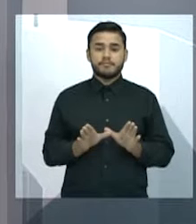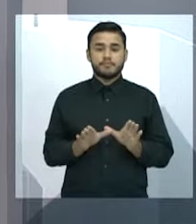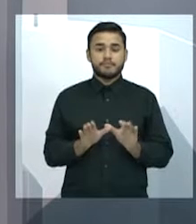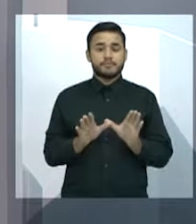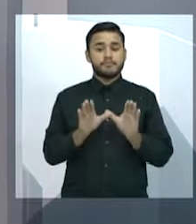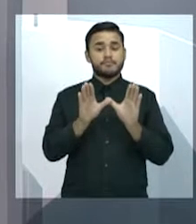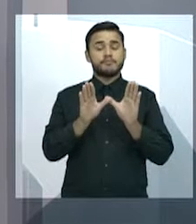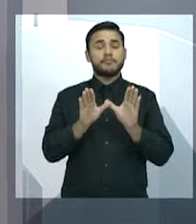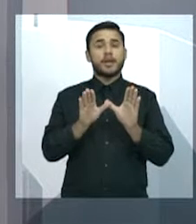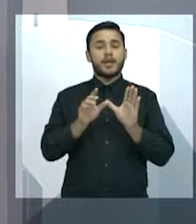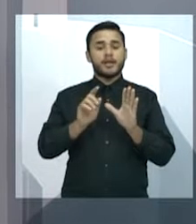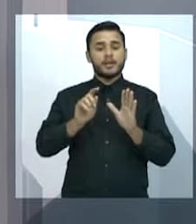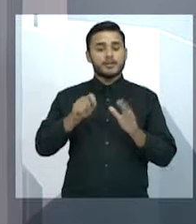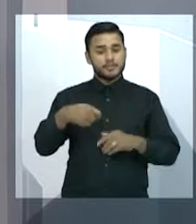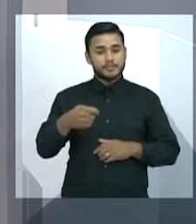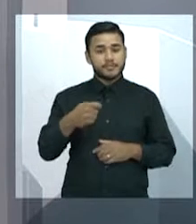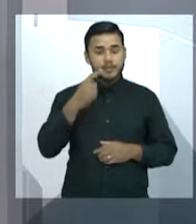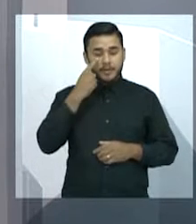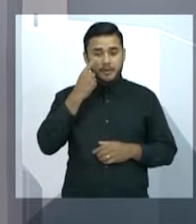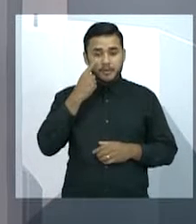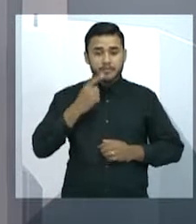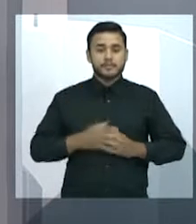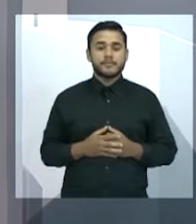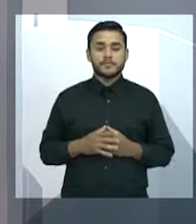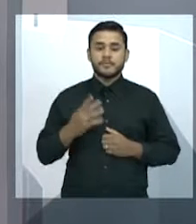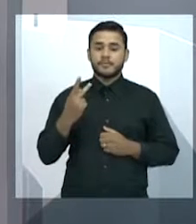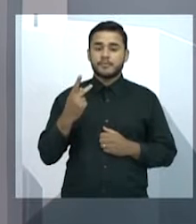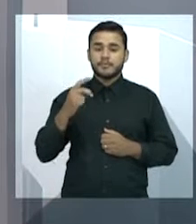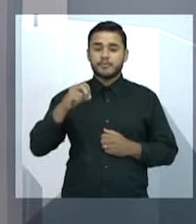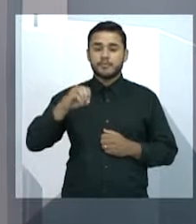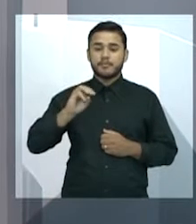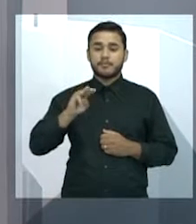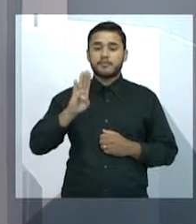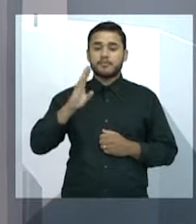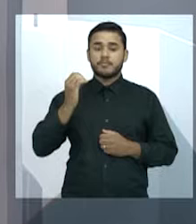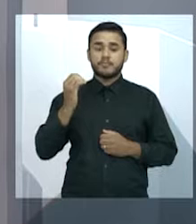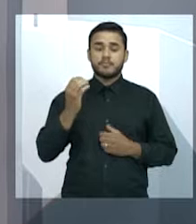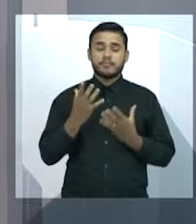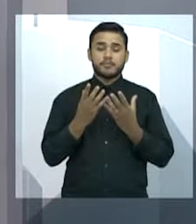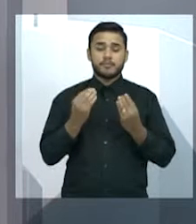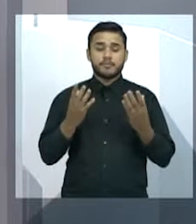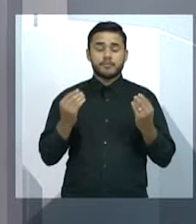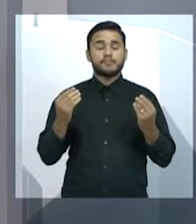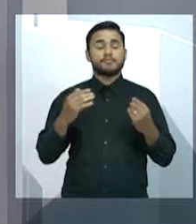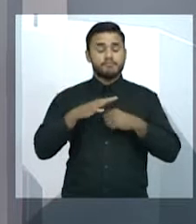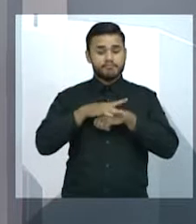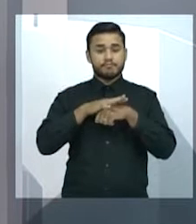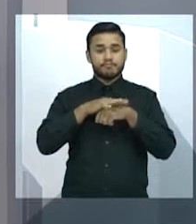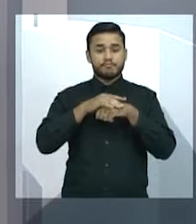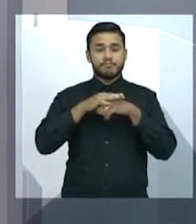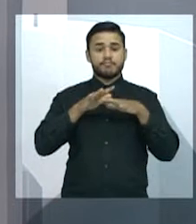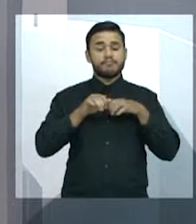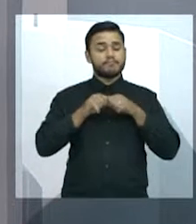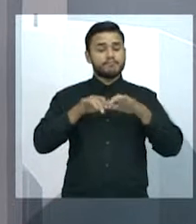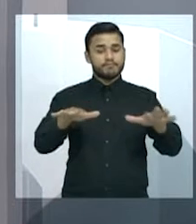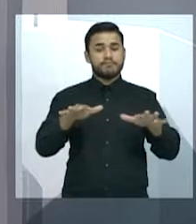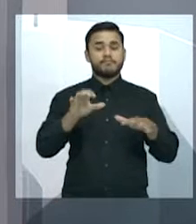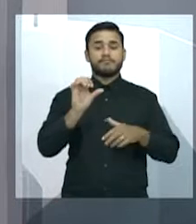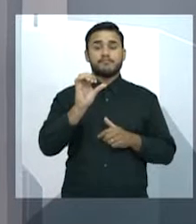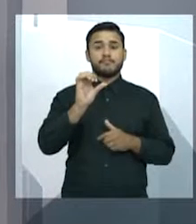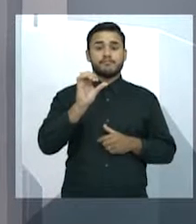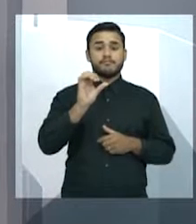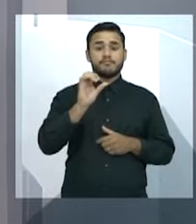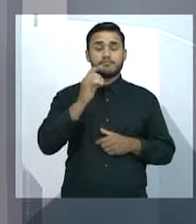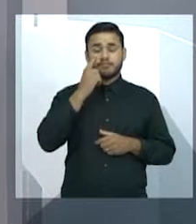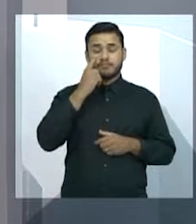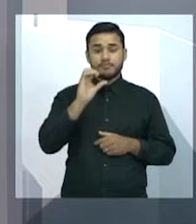inclusive, mas tem muitos inconvenientes. Os pombos, eles são responsáveis pela transmissão de 64 doenças.